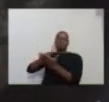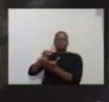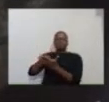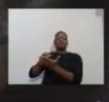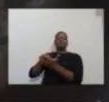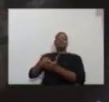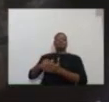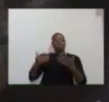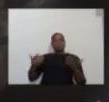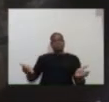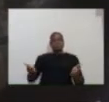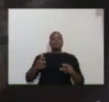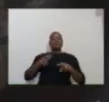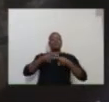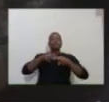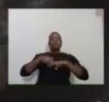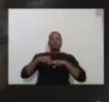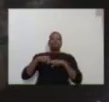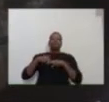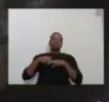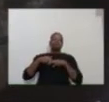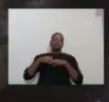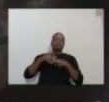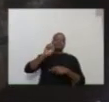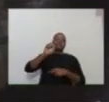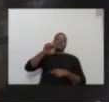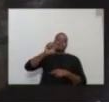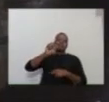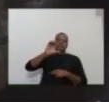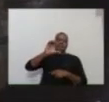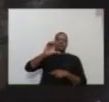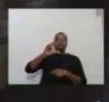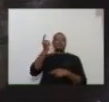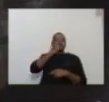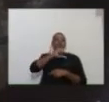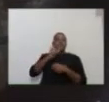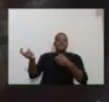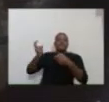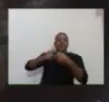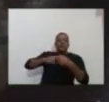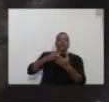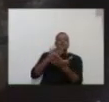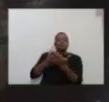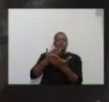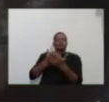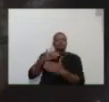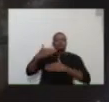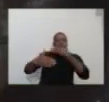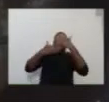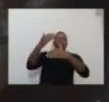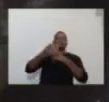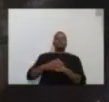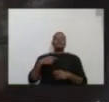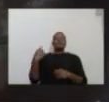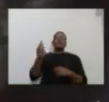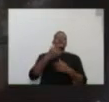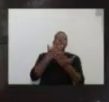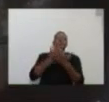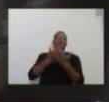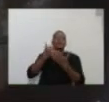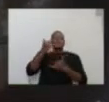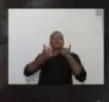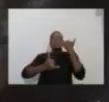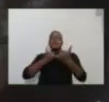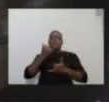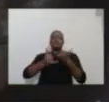a retomarem os estudos. E vamos estudar brincando e vamos brincar de aprender, lembrar de